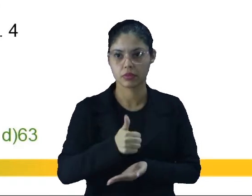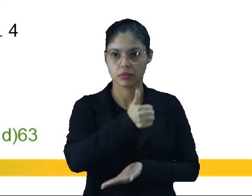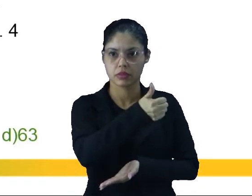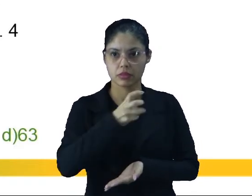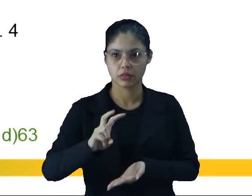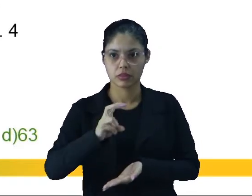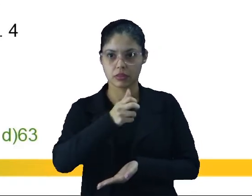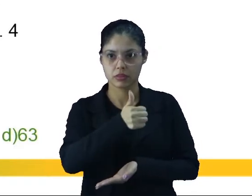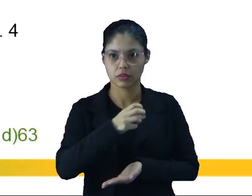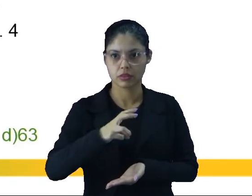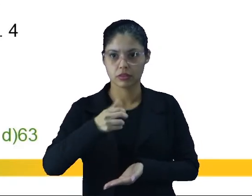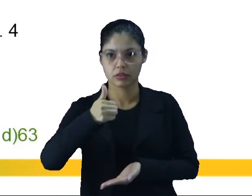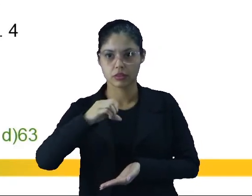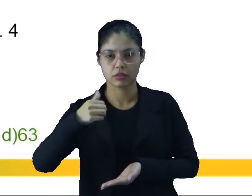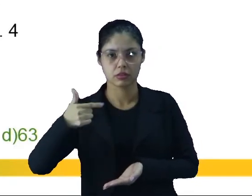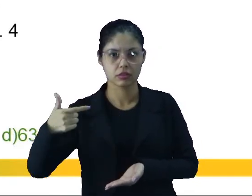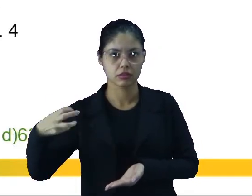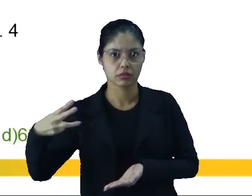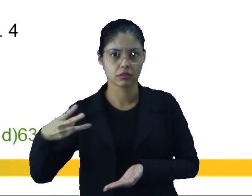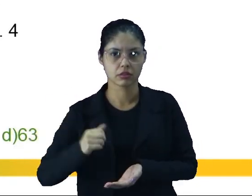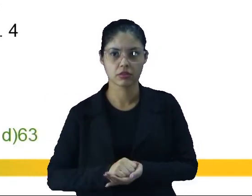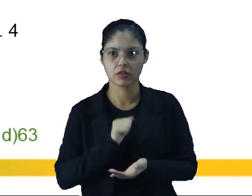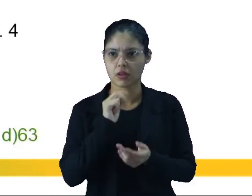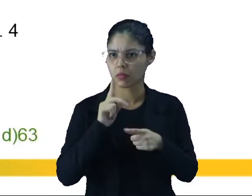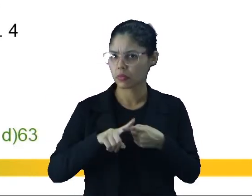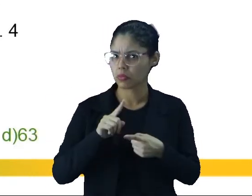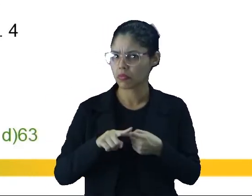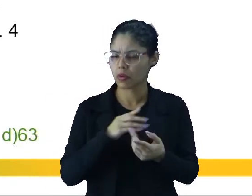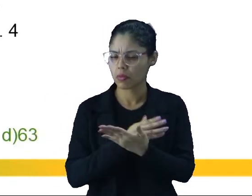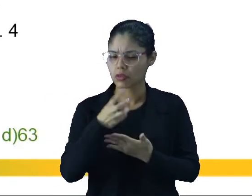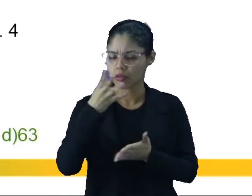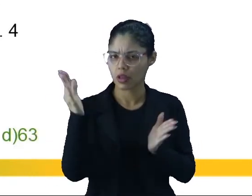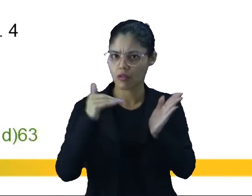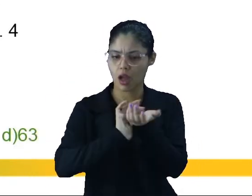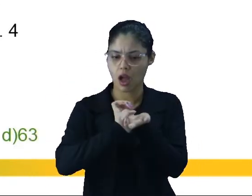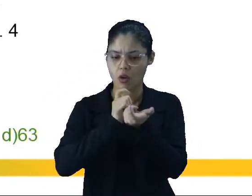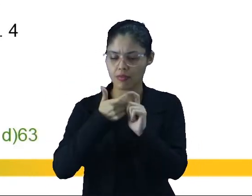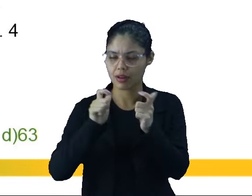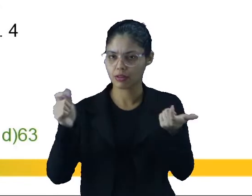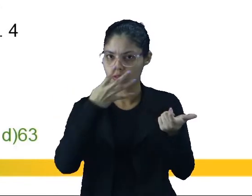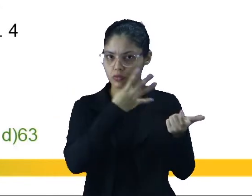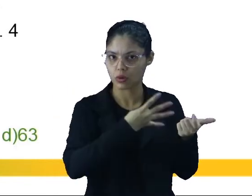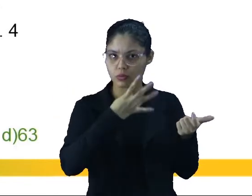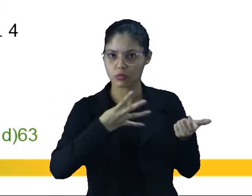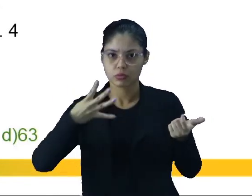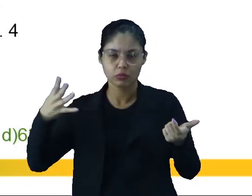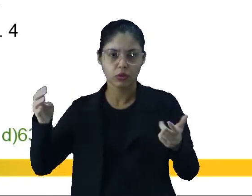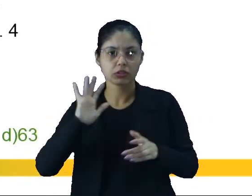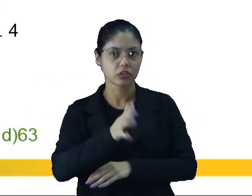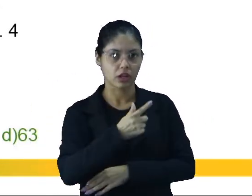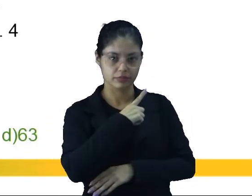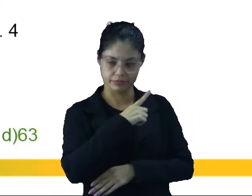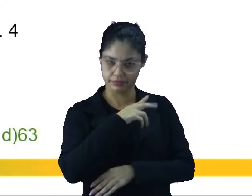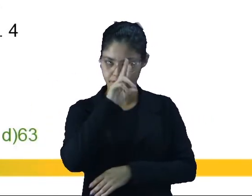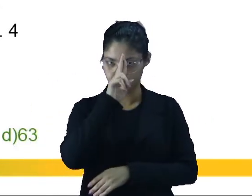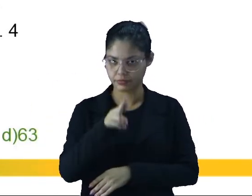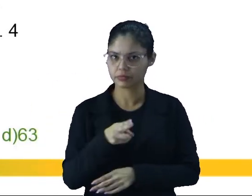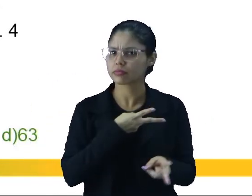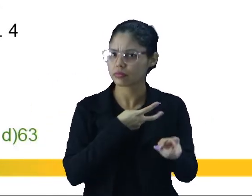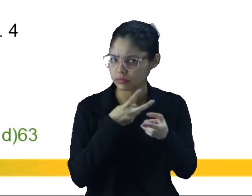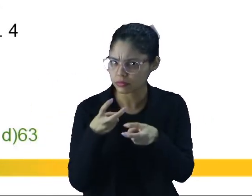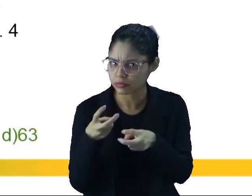3, 7, 11, 15. Por quê, professor? Porque começa com 3 e vai aumentando de 4 em 4, já que a razão é 4.